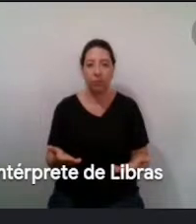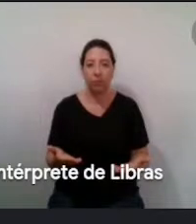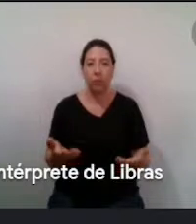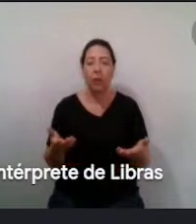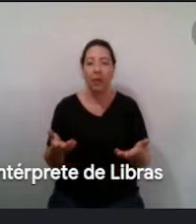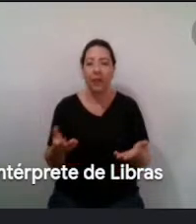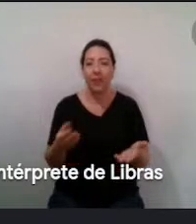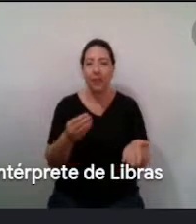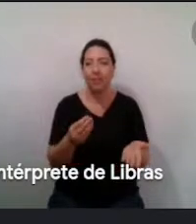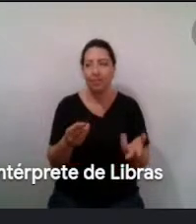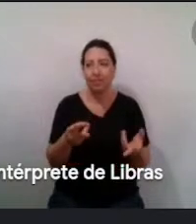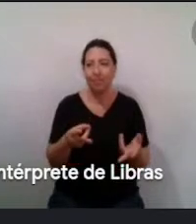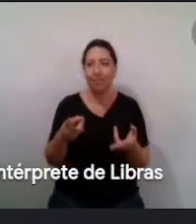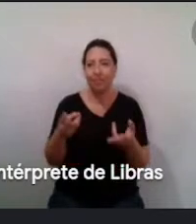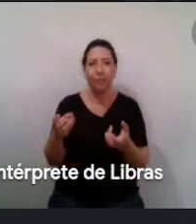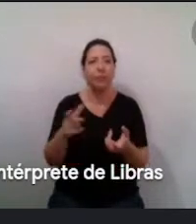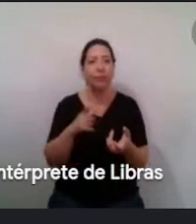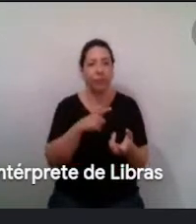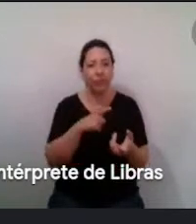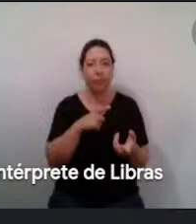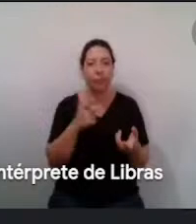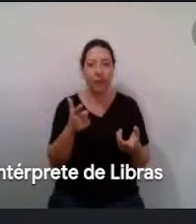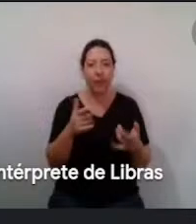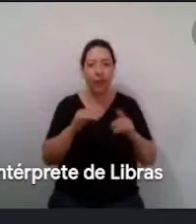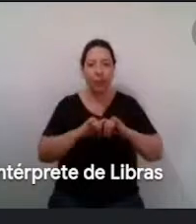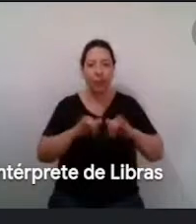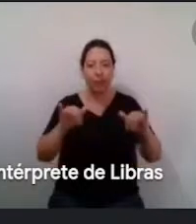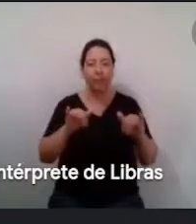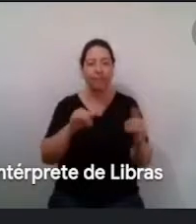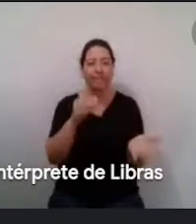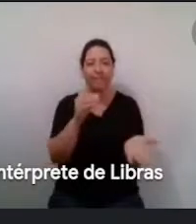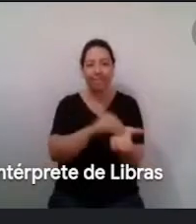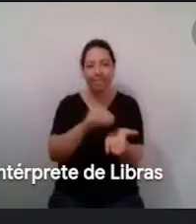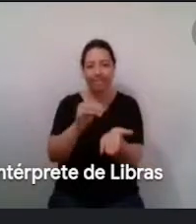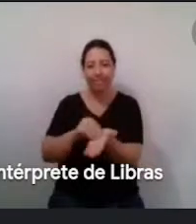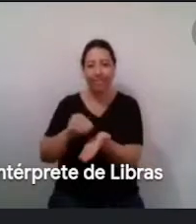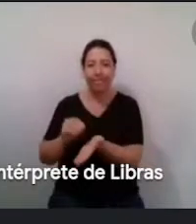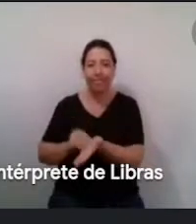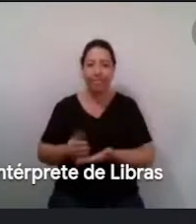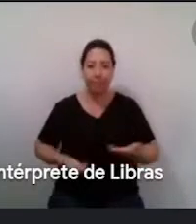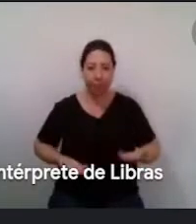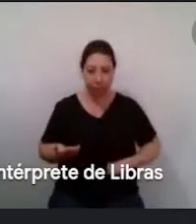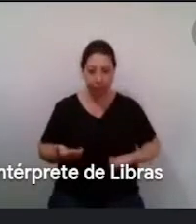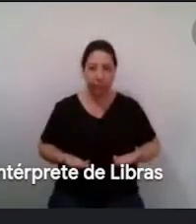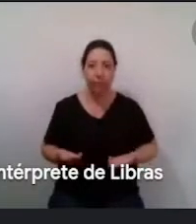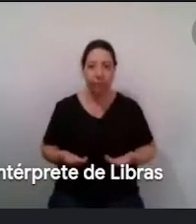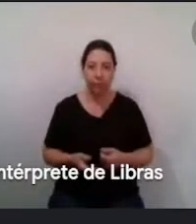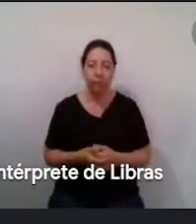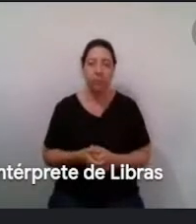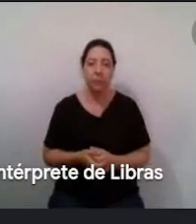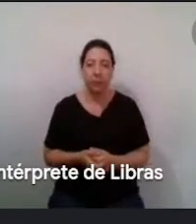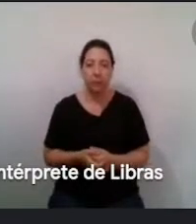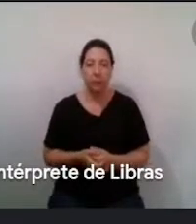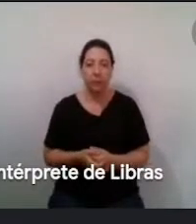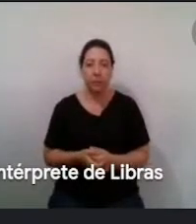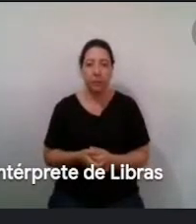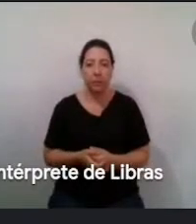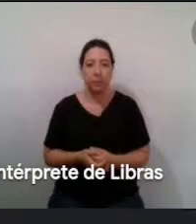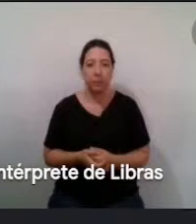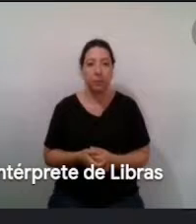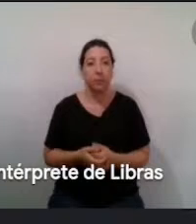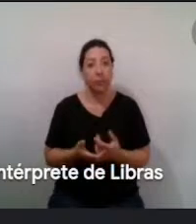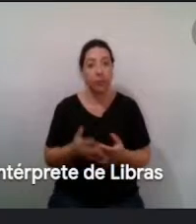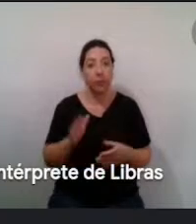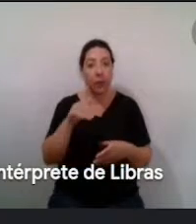de servidores que nós temos. No caso aqui, doutor João Gustavo, até na